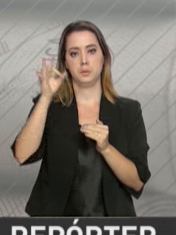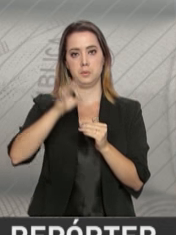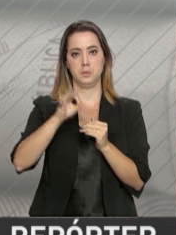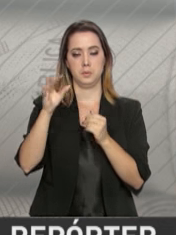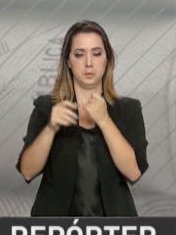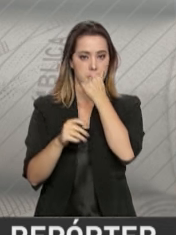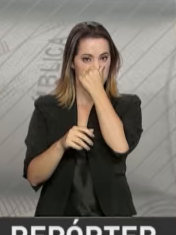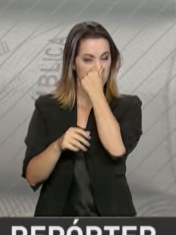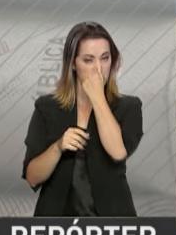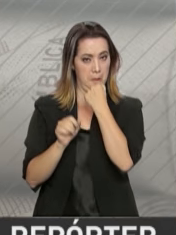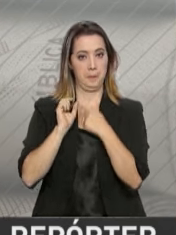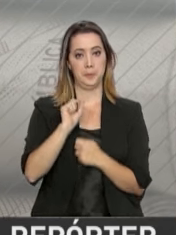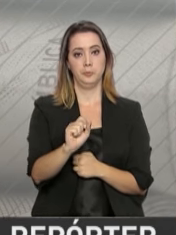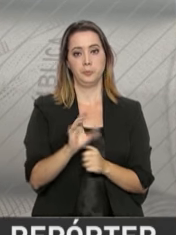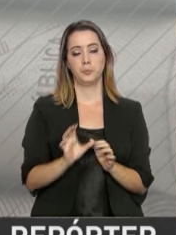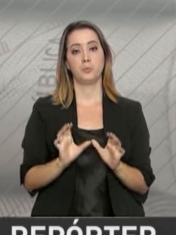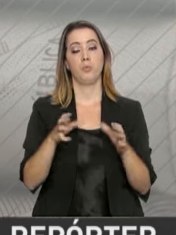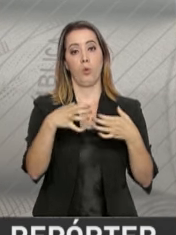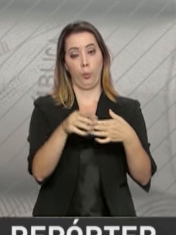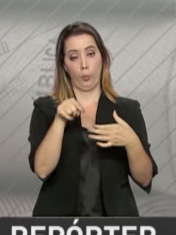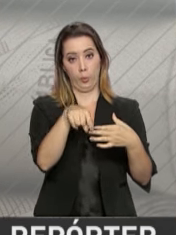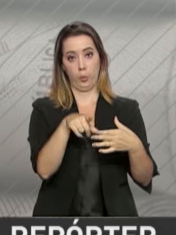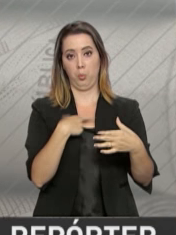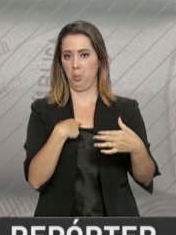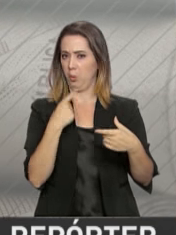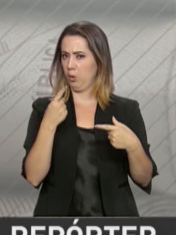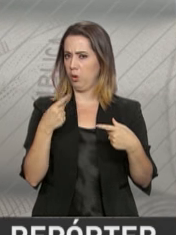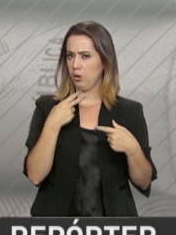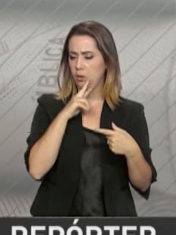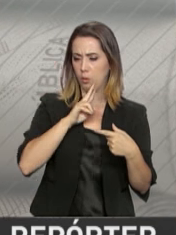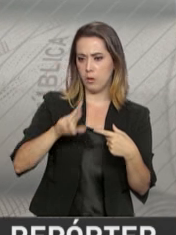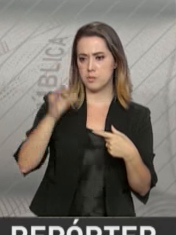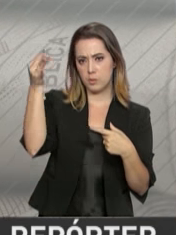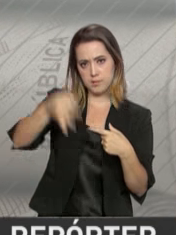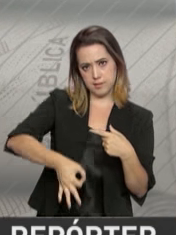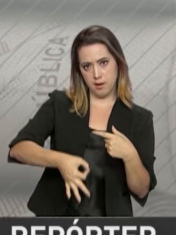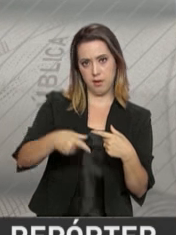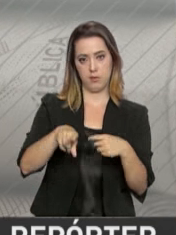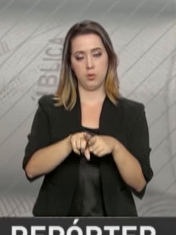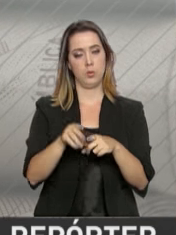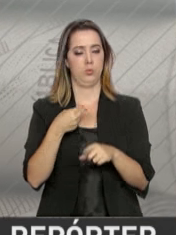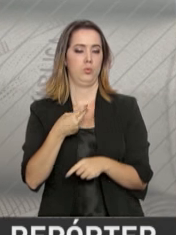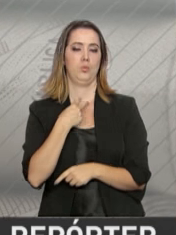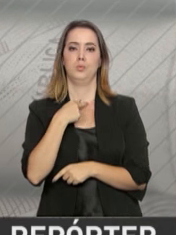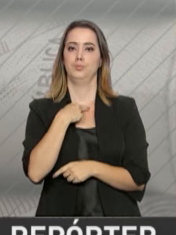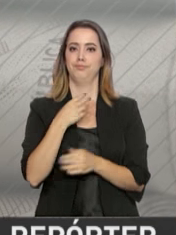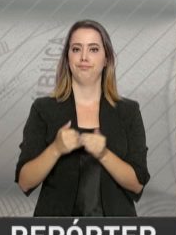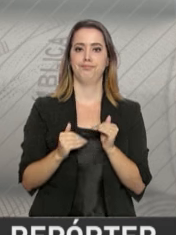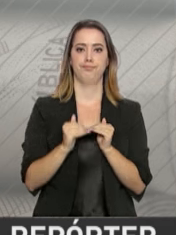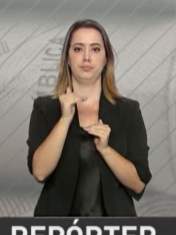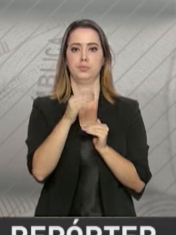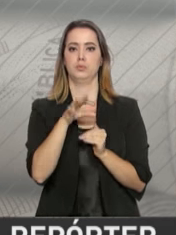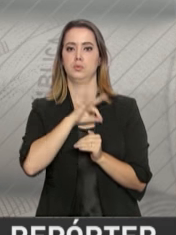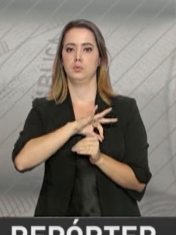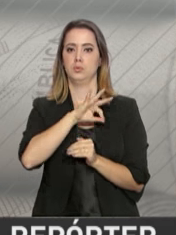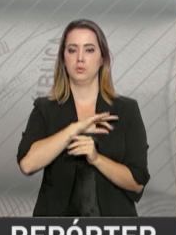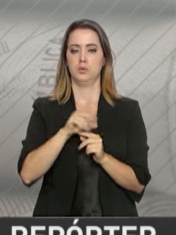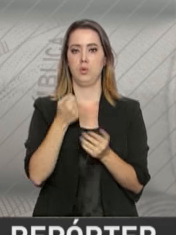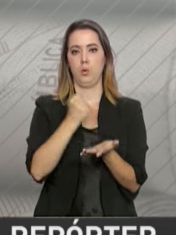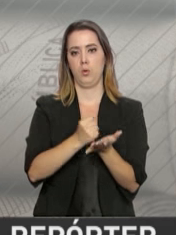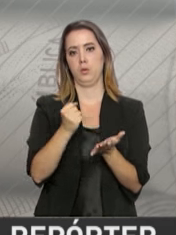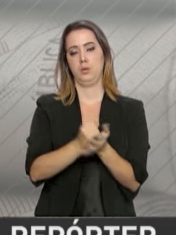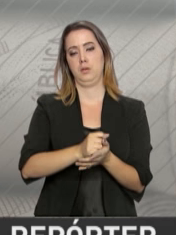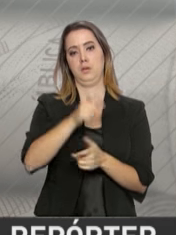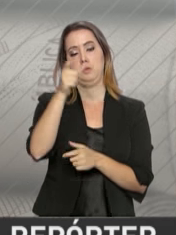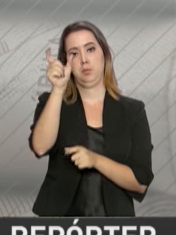7,2%. O órgão que desrespeitar o teto não vai poder, no ano seguinte, dar aumento de salários, contratar pessoas ou